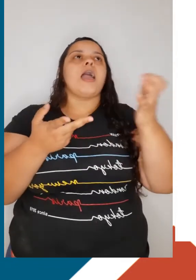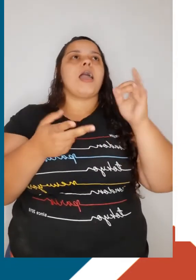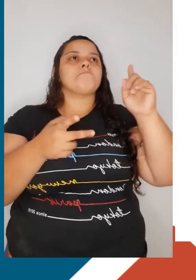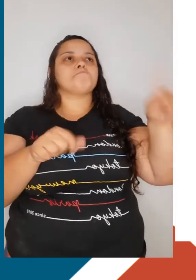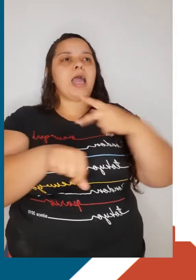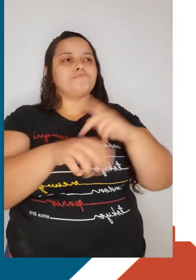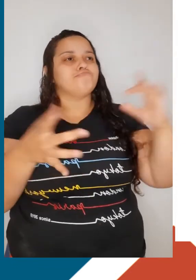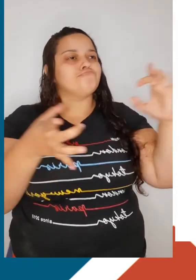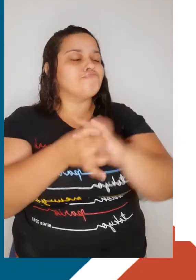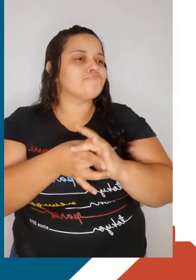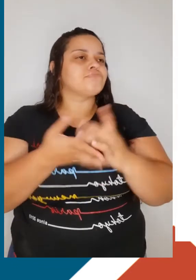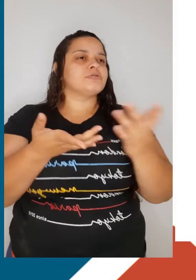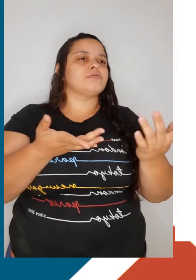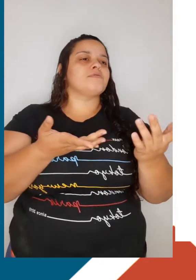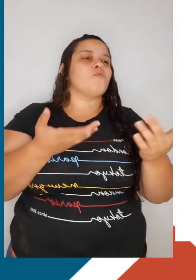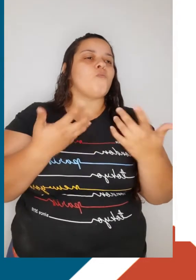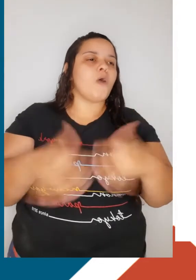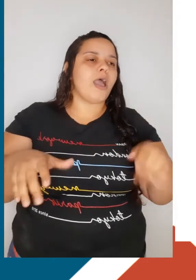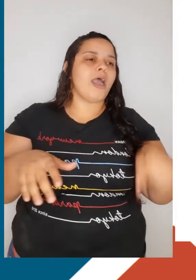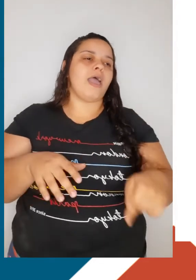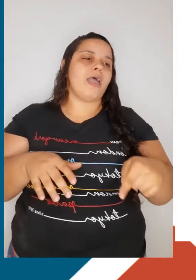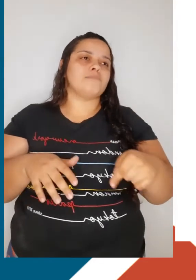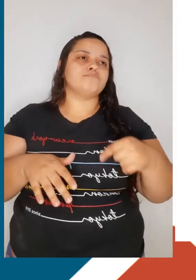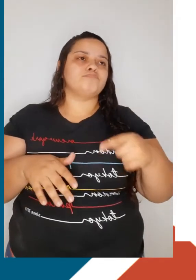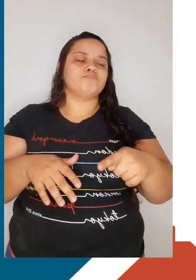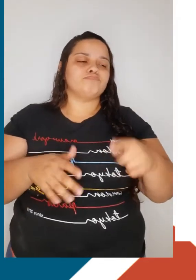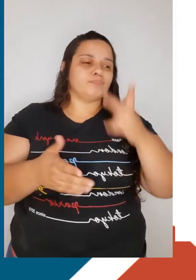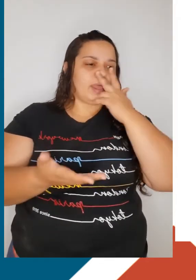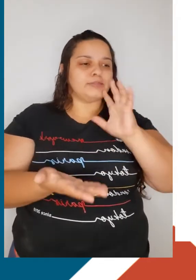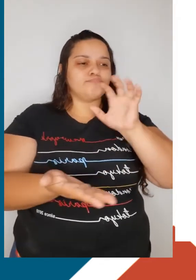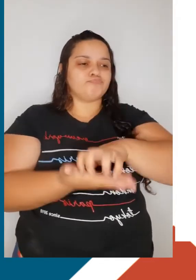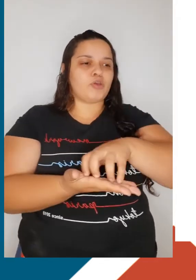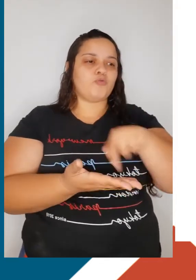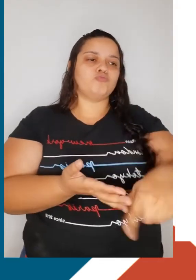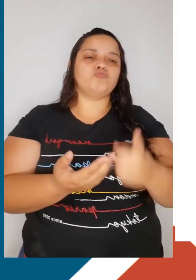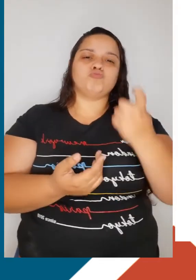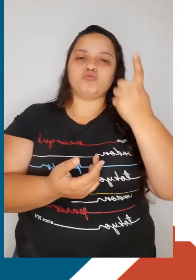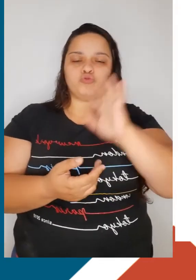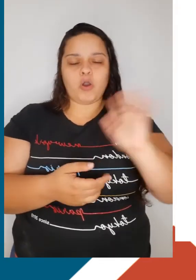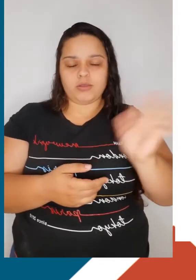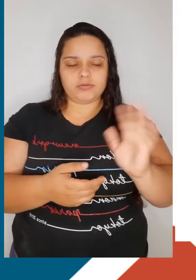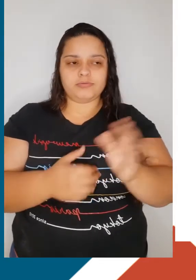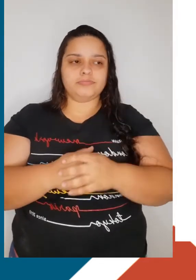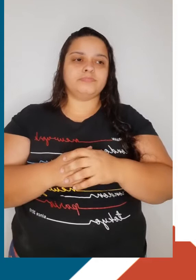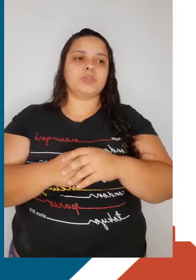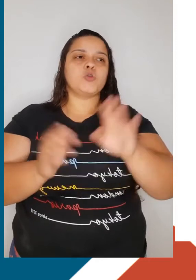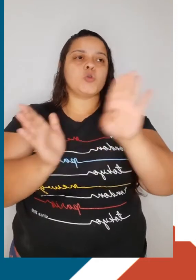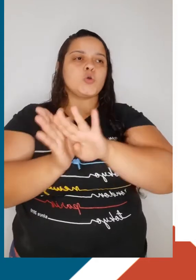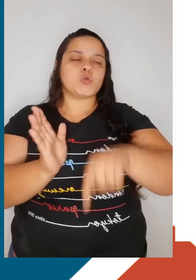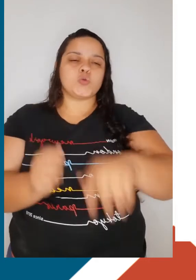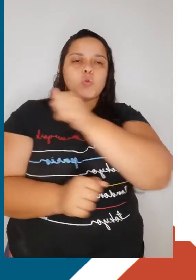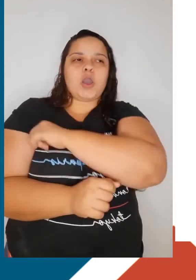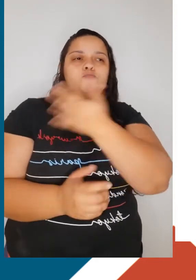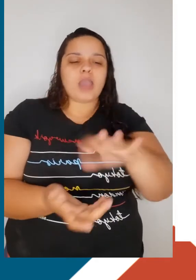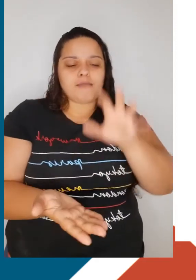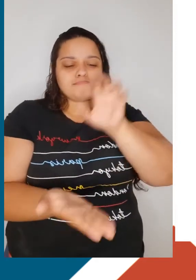projeto federalista e projetos que rejeitavam um projeto centralizador em torno de um monarca e sua corte